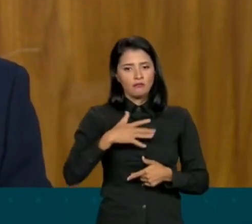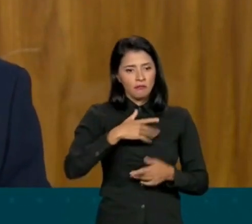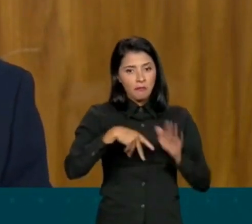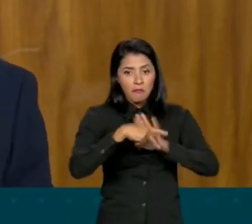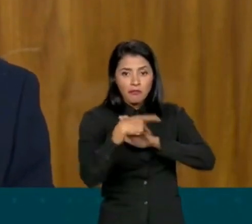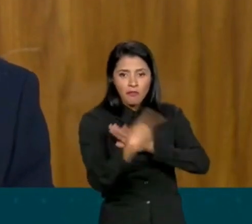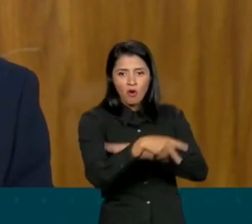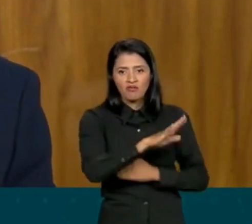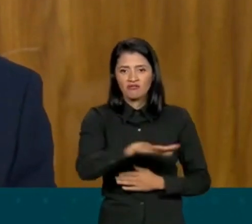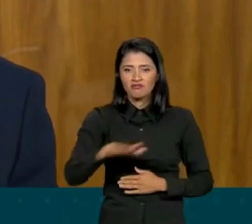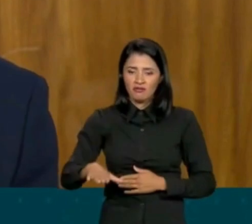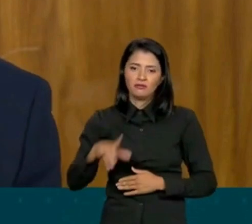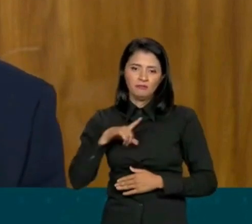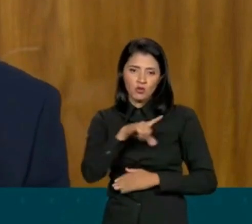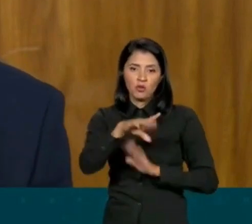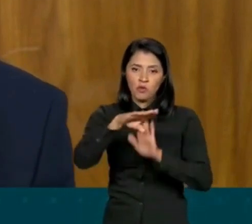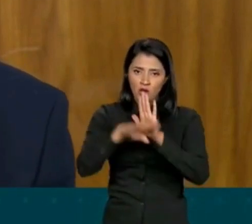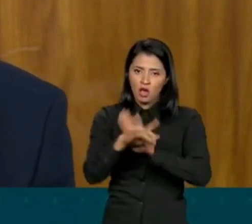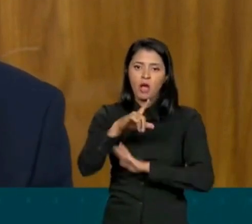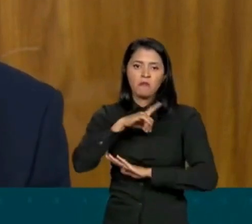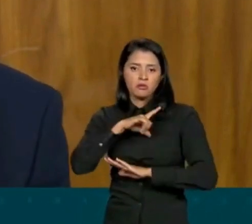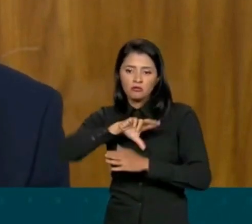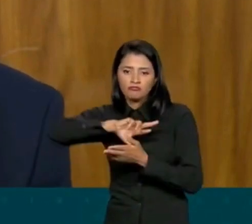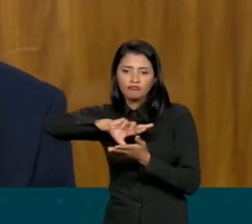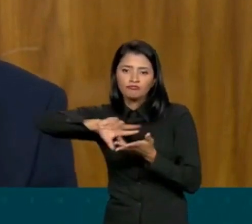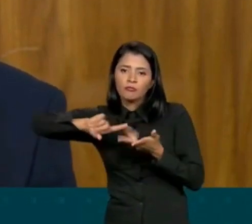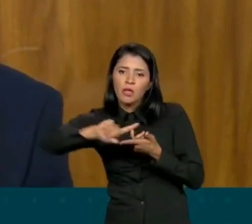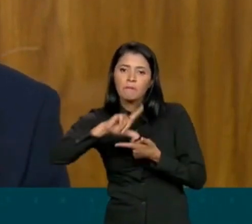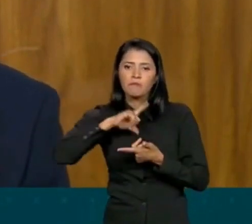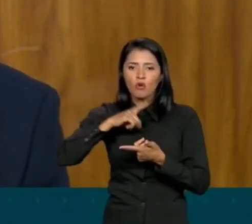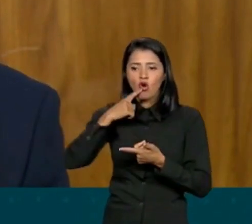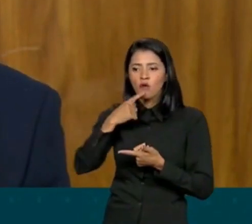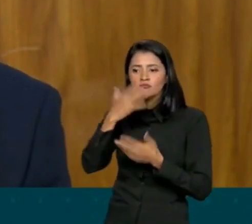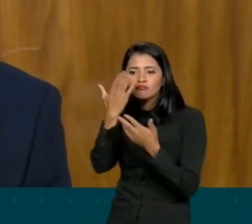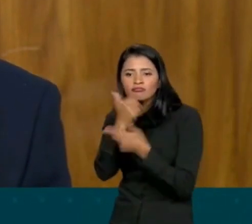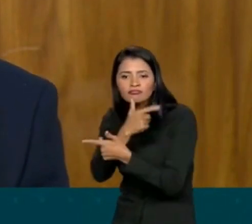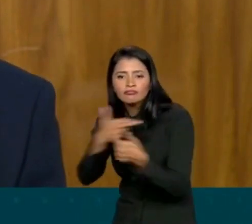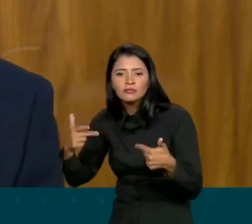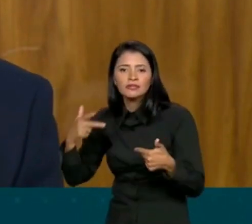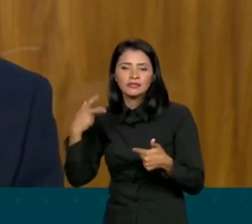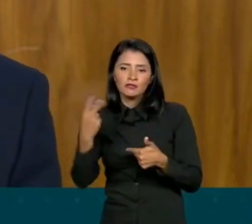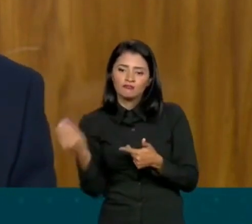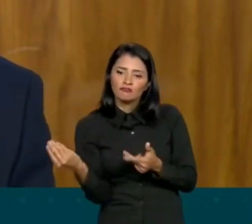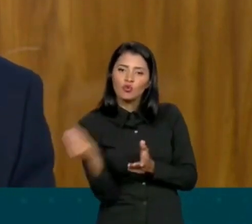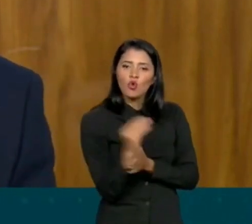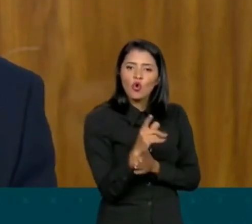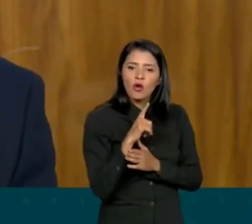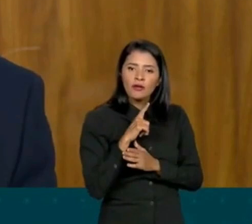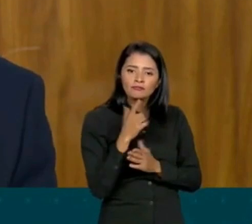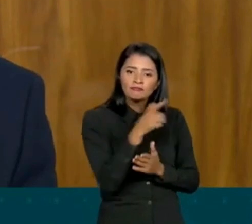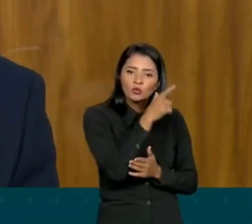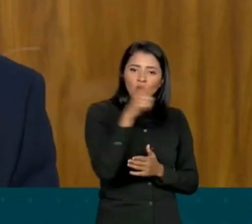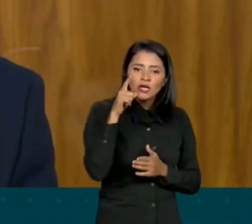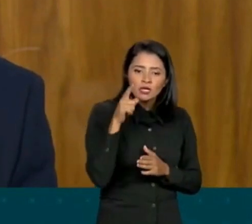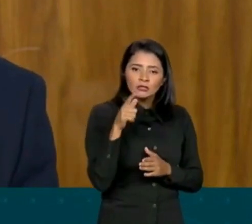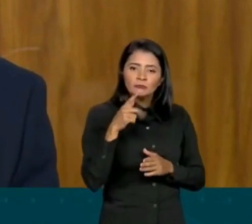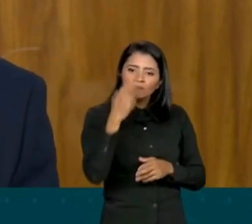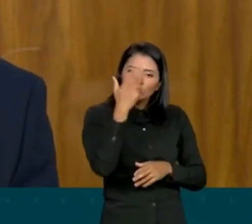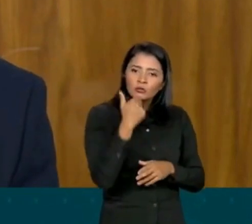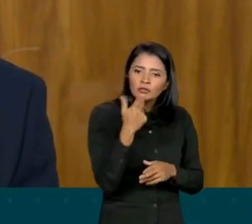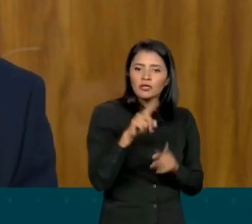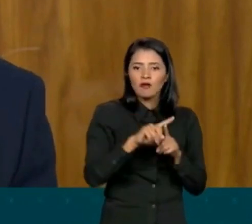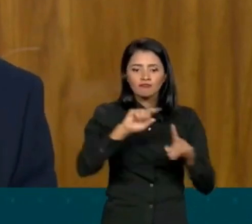de inserir gêneros alimentícios produzidos pela agricultura familiar, esse é um dos eixos, é garantir a educação alimentar